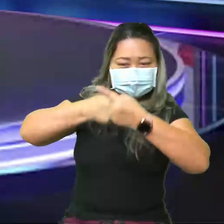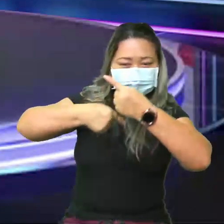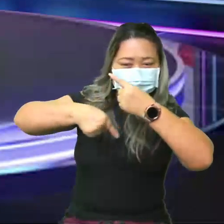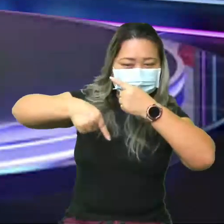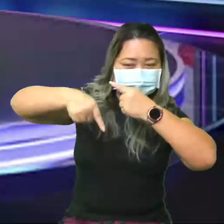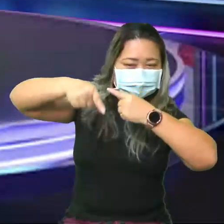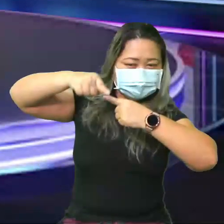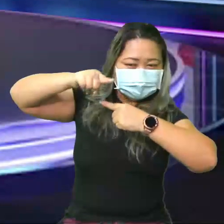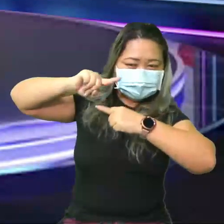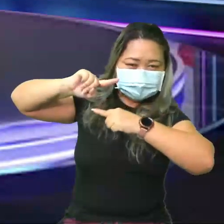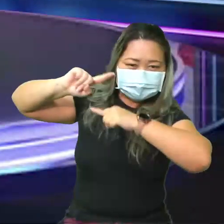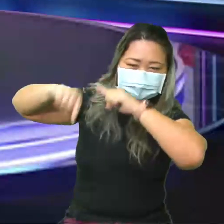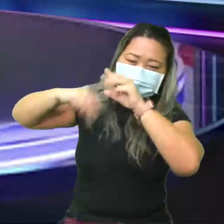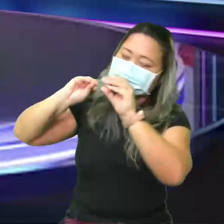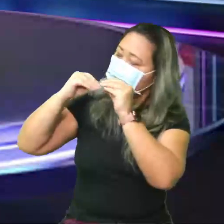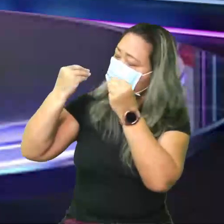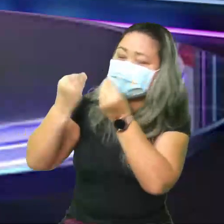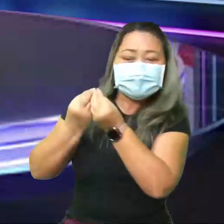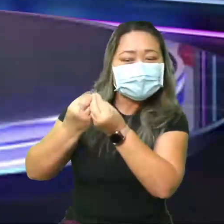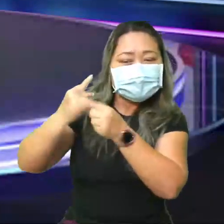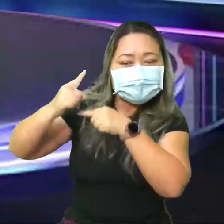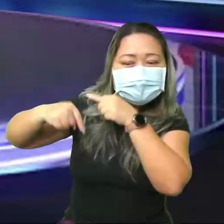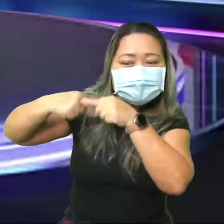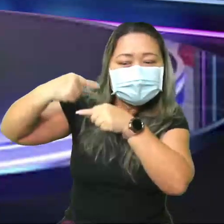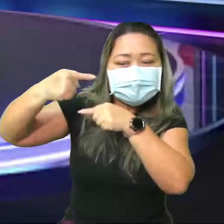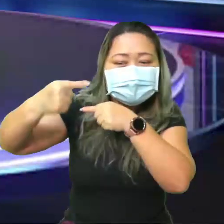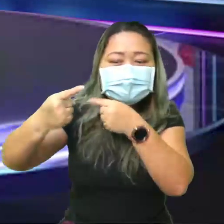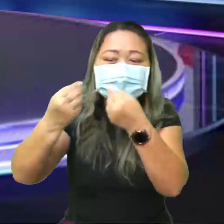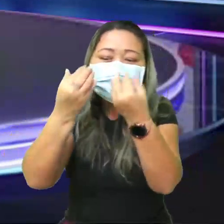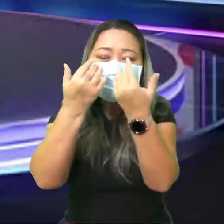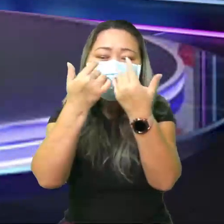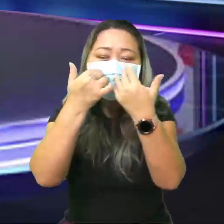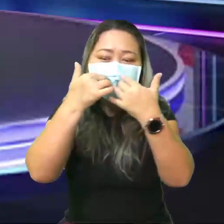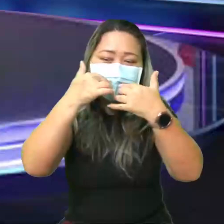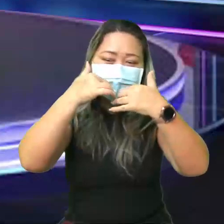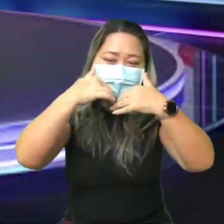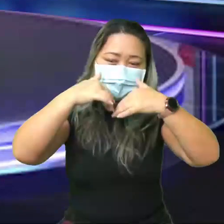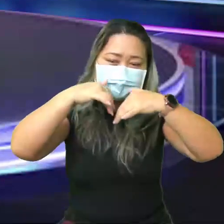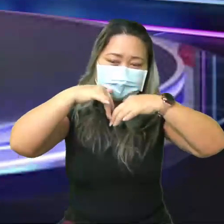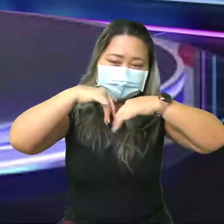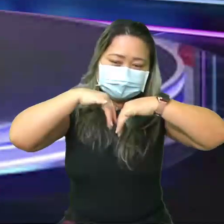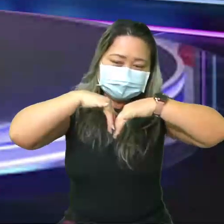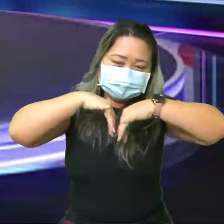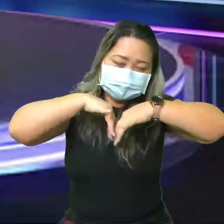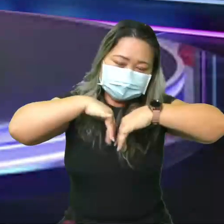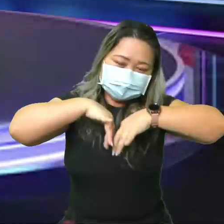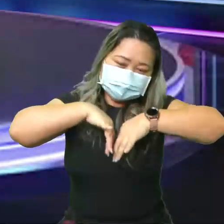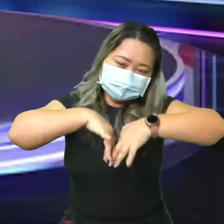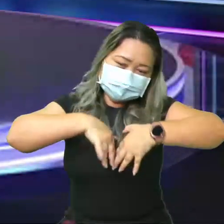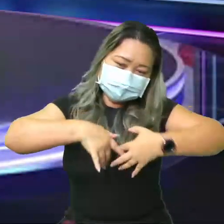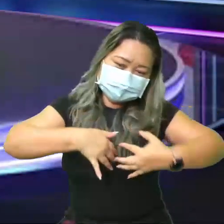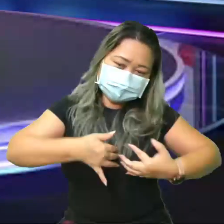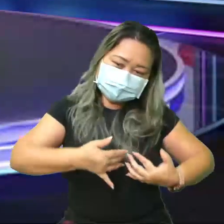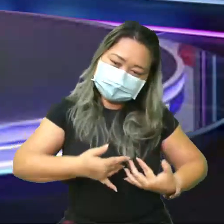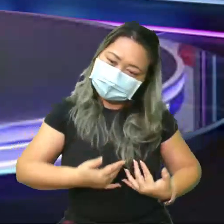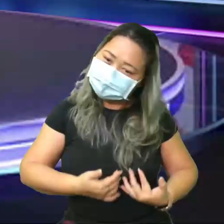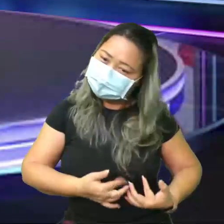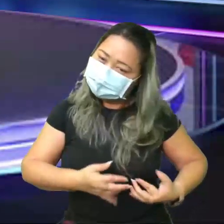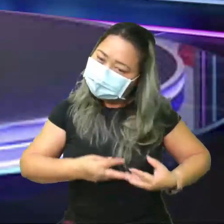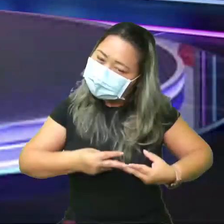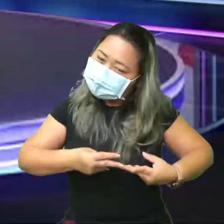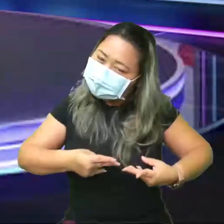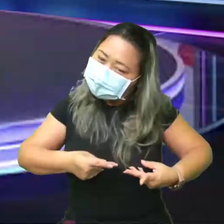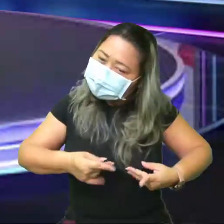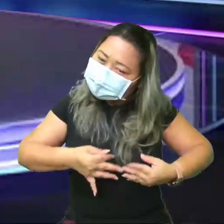molécula, o oxigênio, né? Ou por outros elementos, tá? Então, você tem uma estrutura molecular, né, de uma